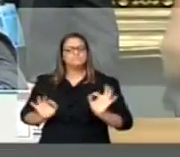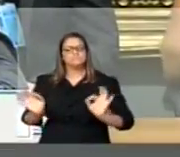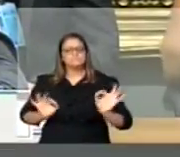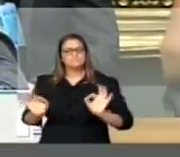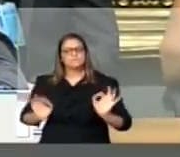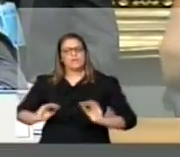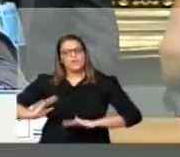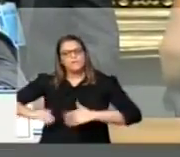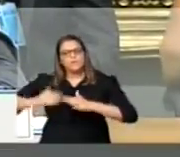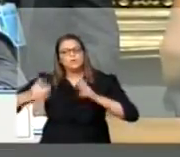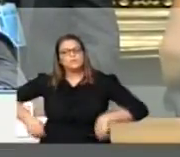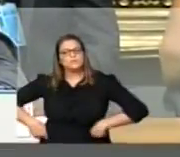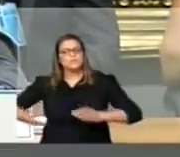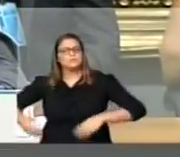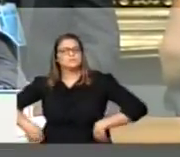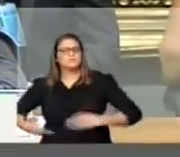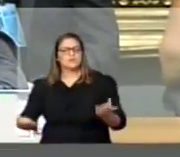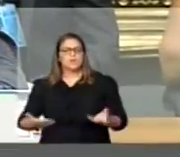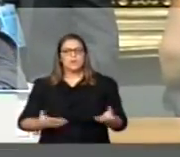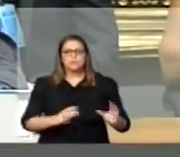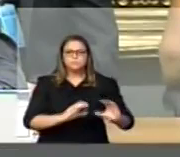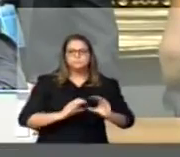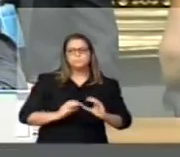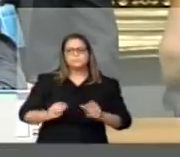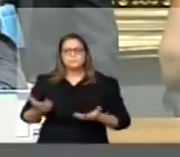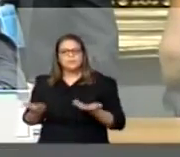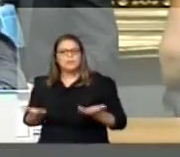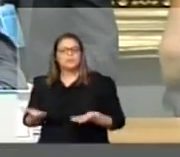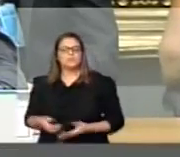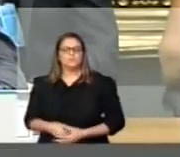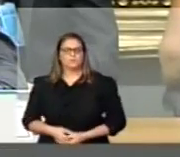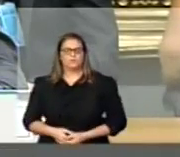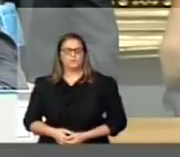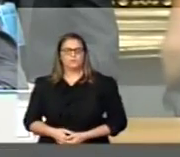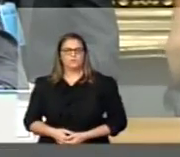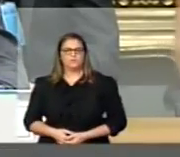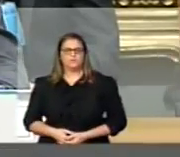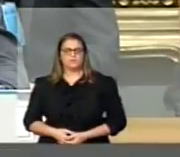evolução das receitas.